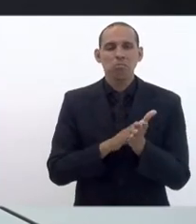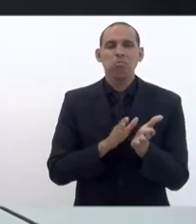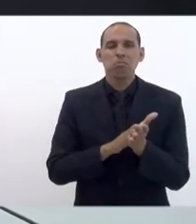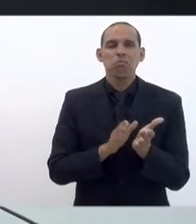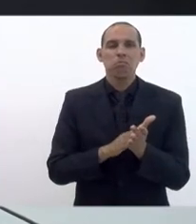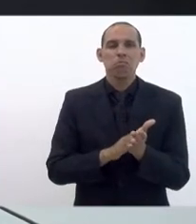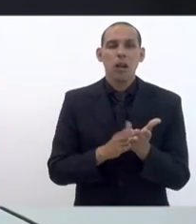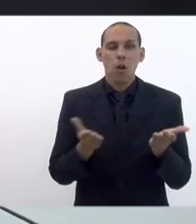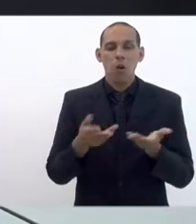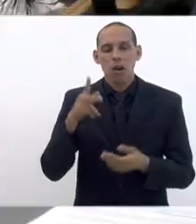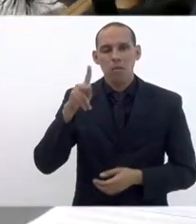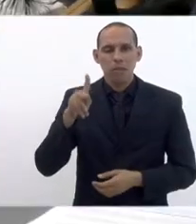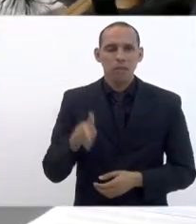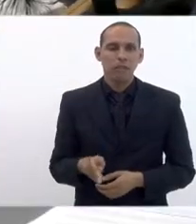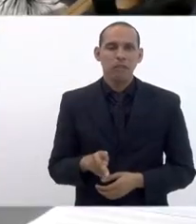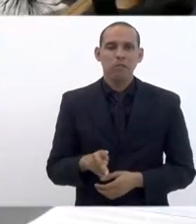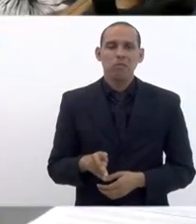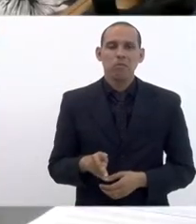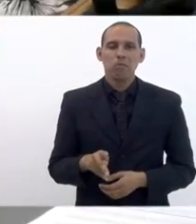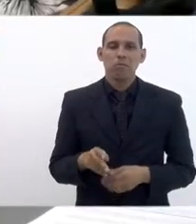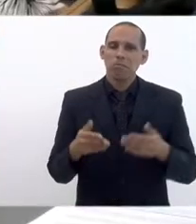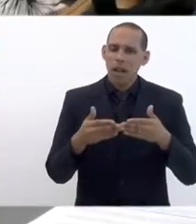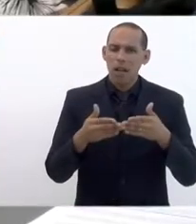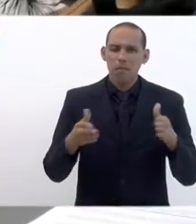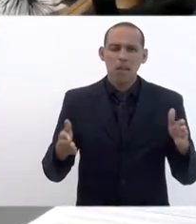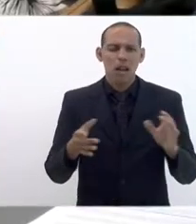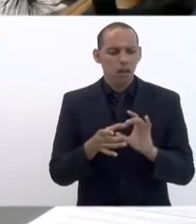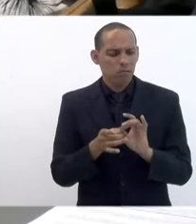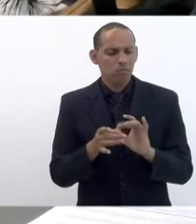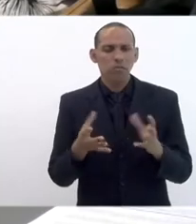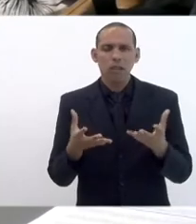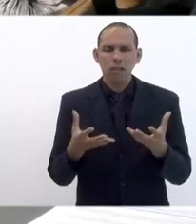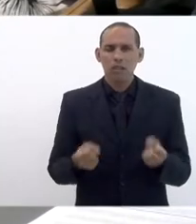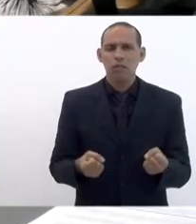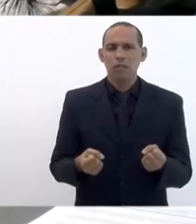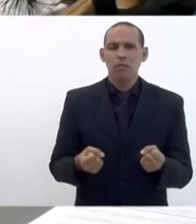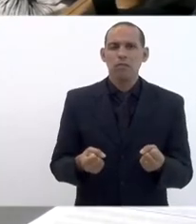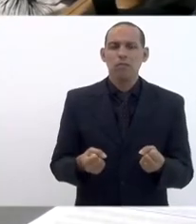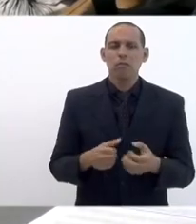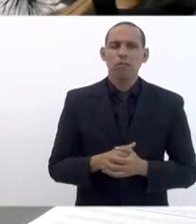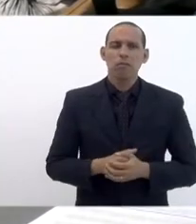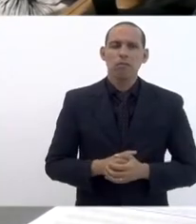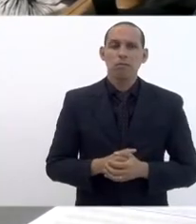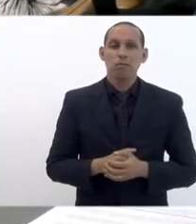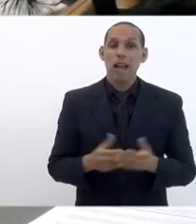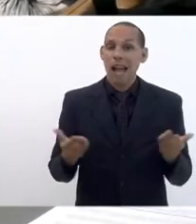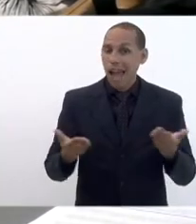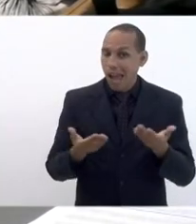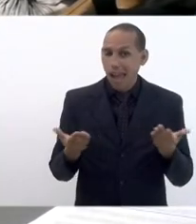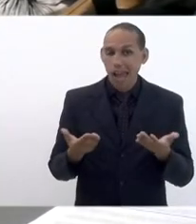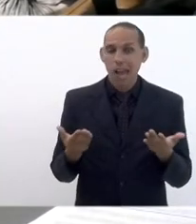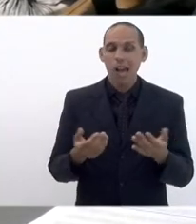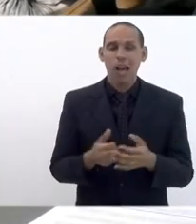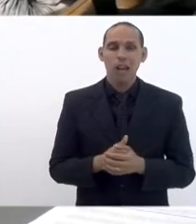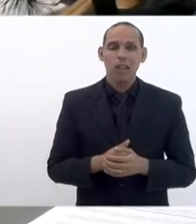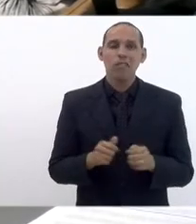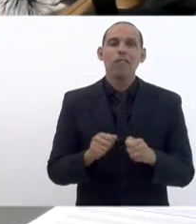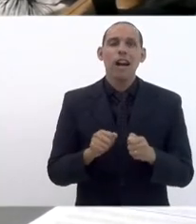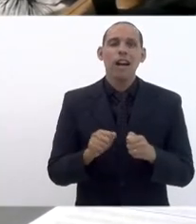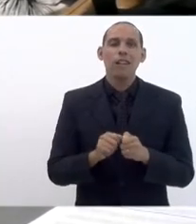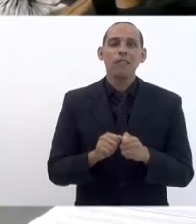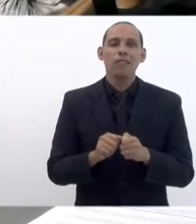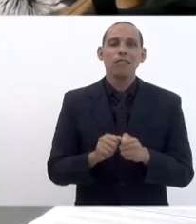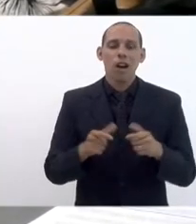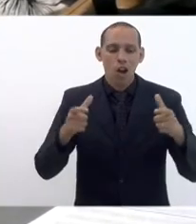atual presidente, que está muito, muito aberto, solícito e dando vida. Está instituindo, nesse exato momento, um